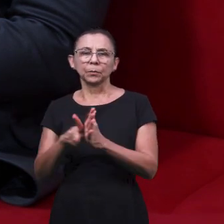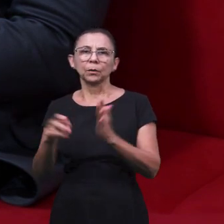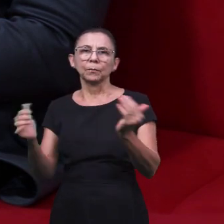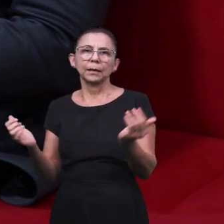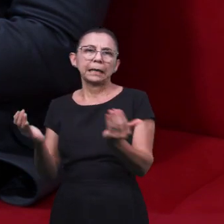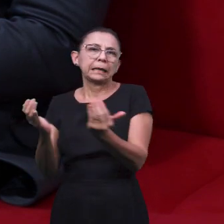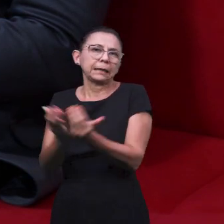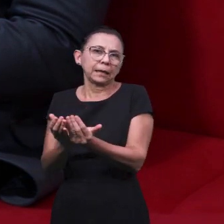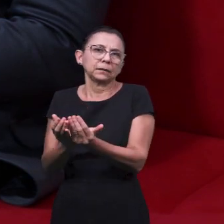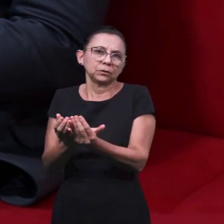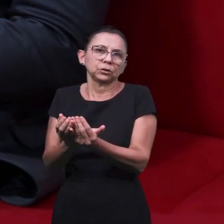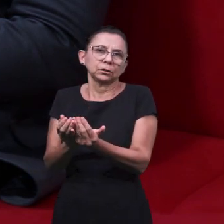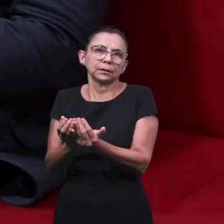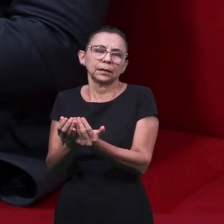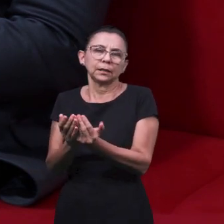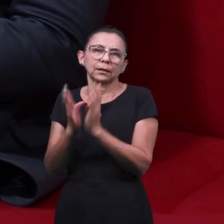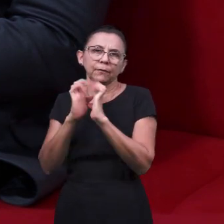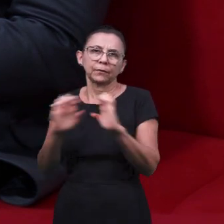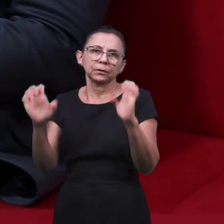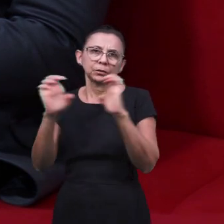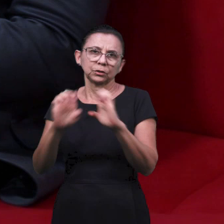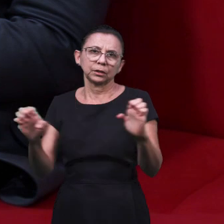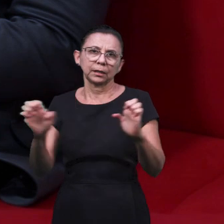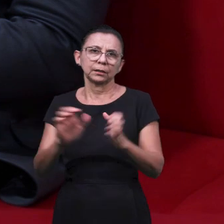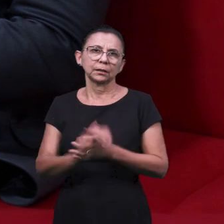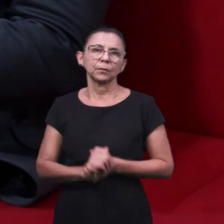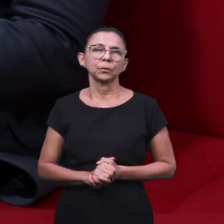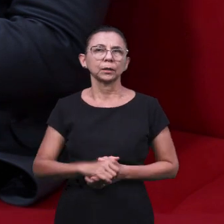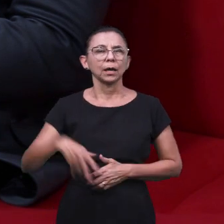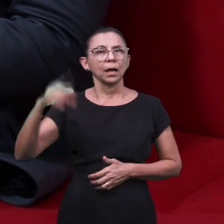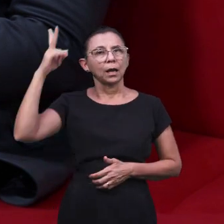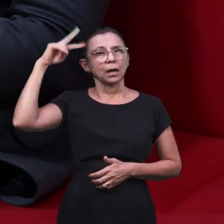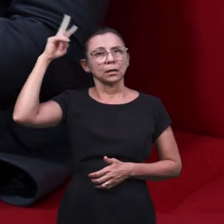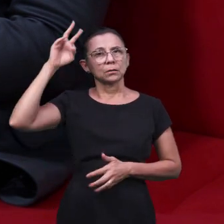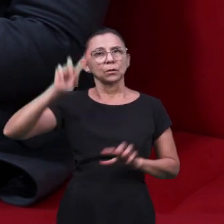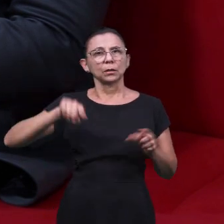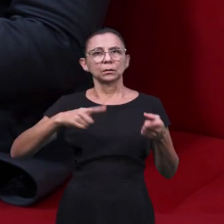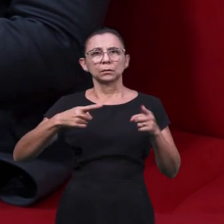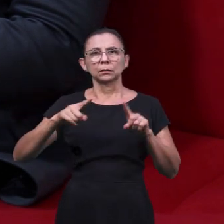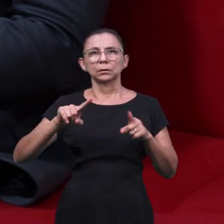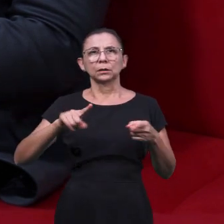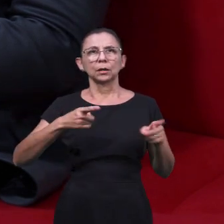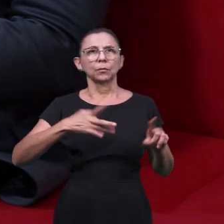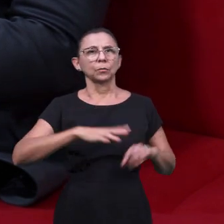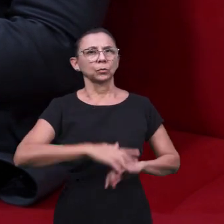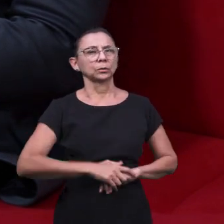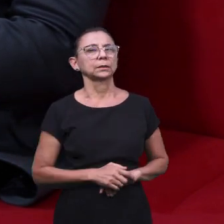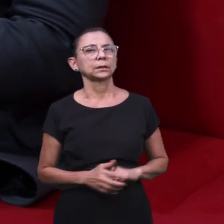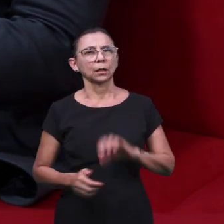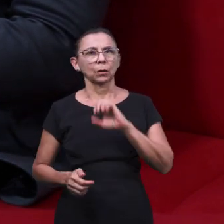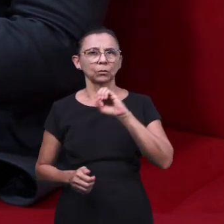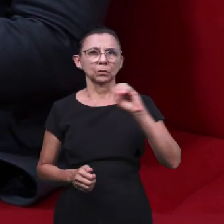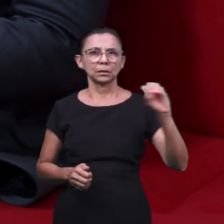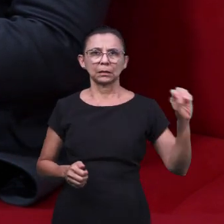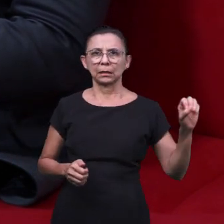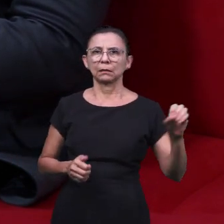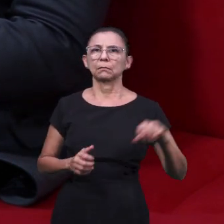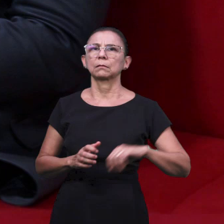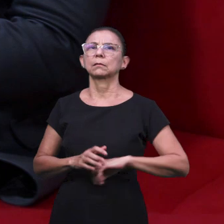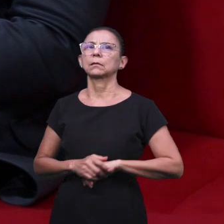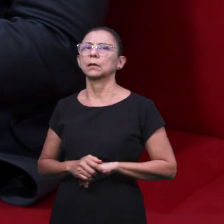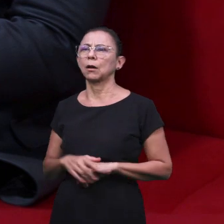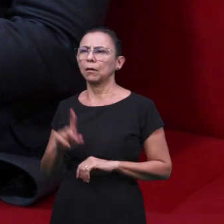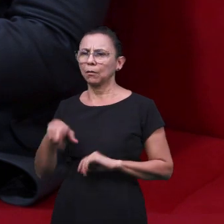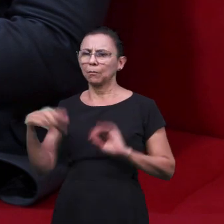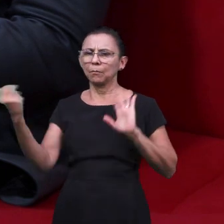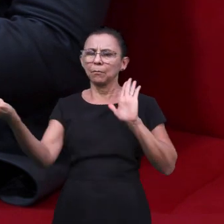fundamental. A história da música ocidental deve muito à Reforma Protestante. Porque foi uma marca, assim, e